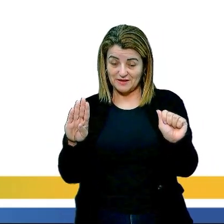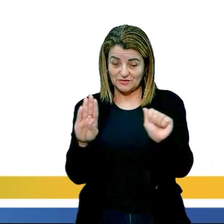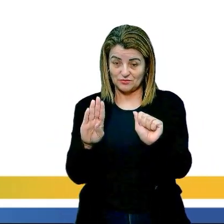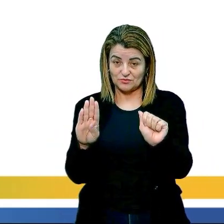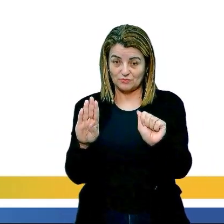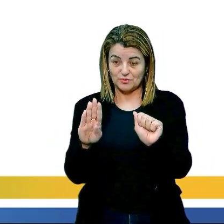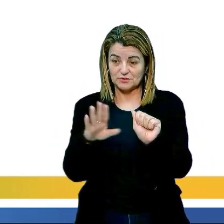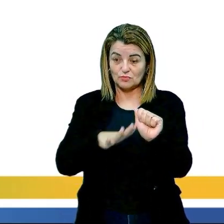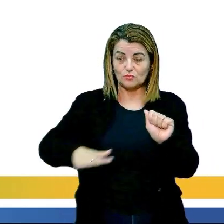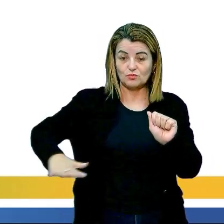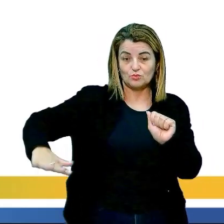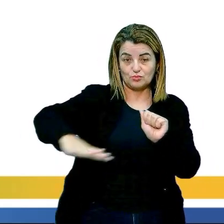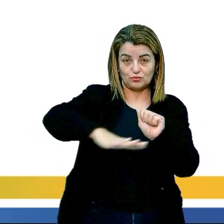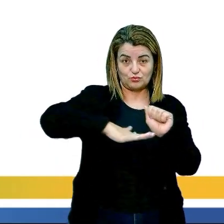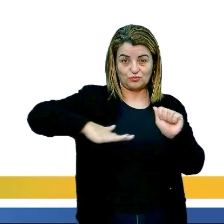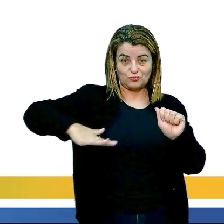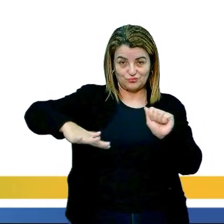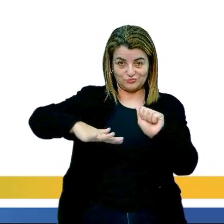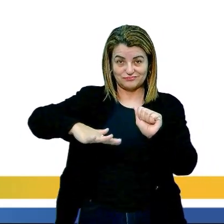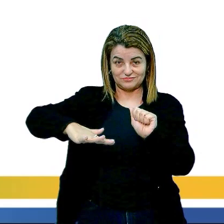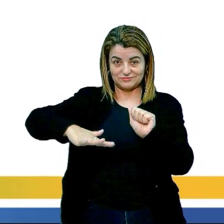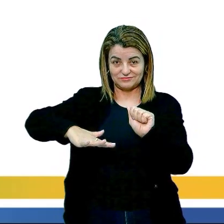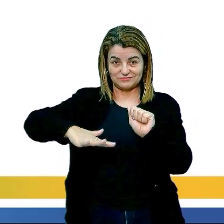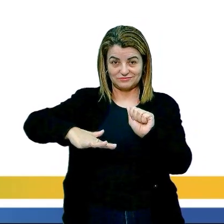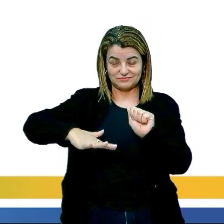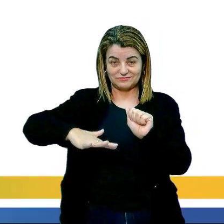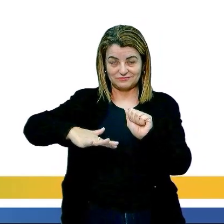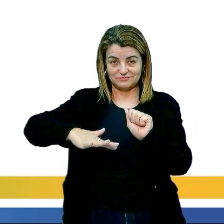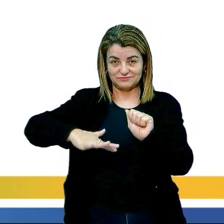mesmo nicho ecológico, quer dizer, elas tinham a mesma função.